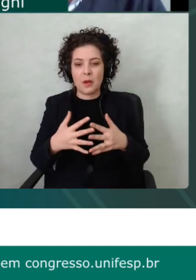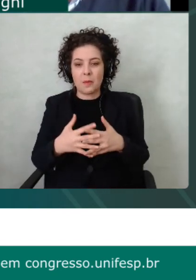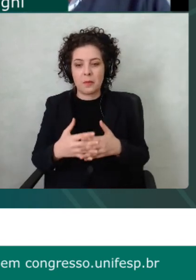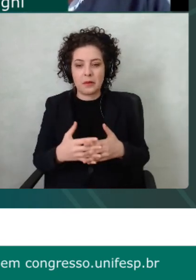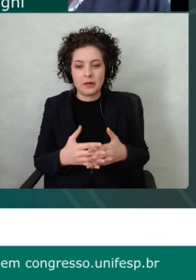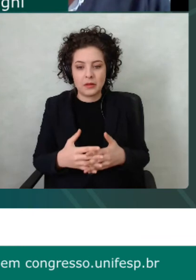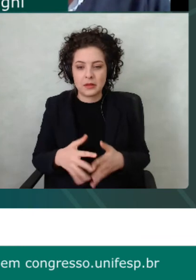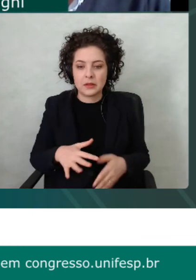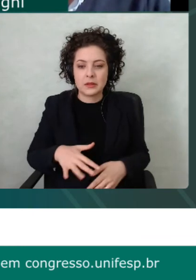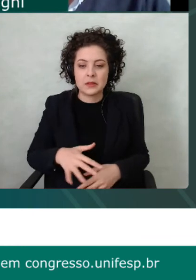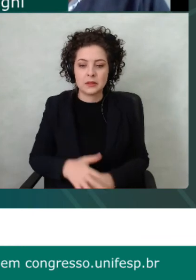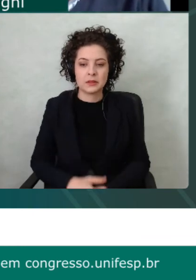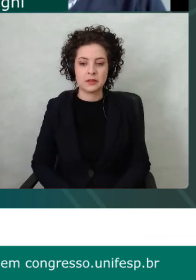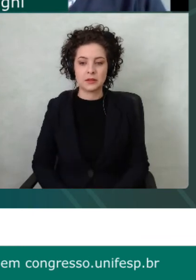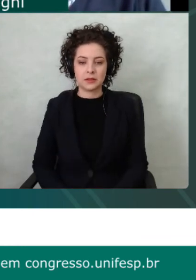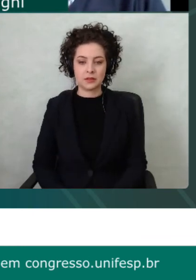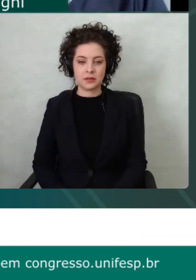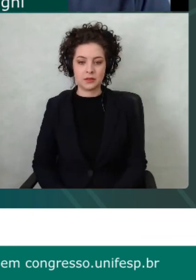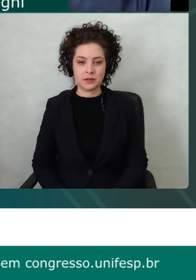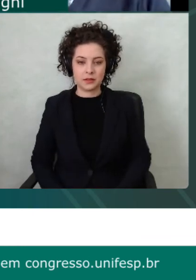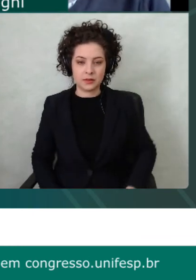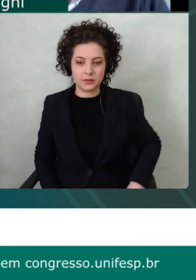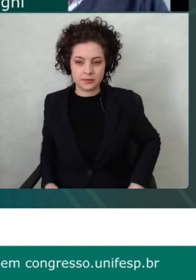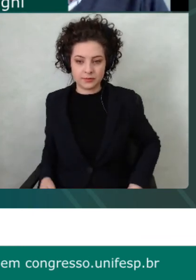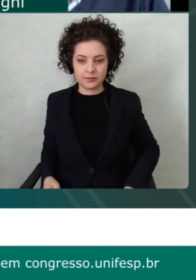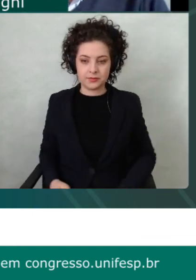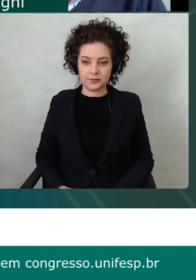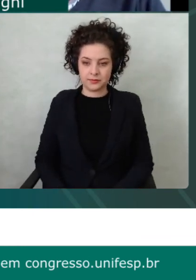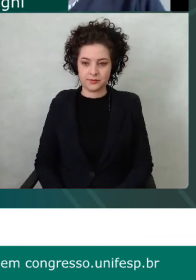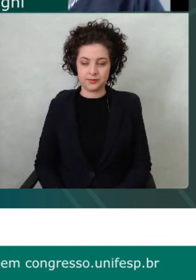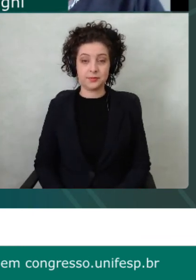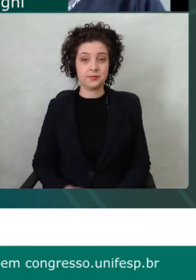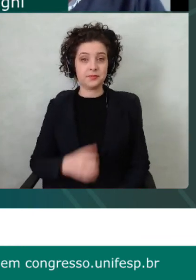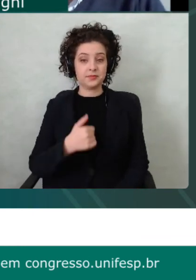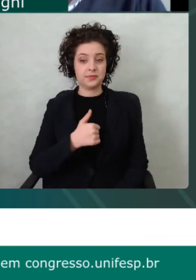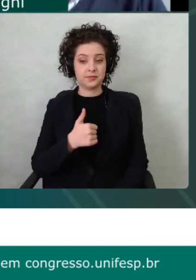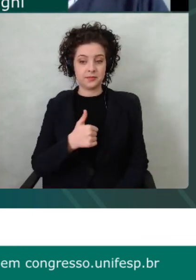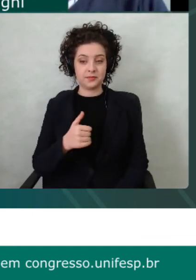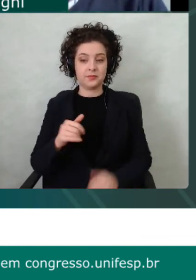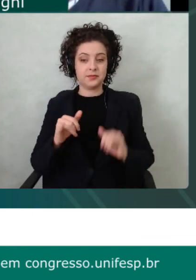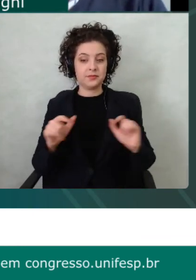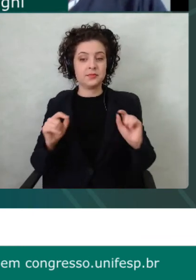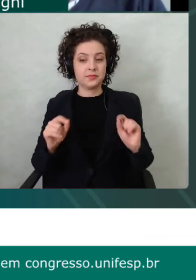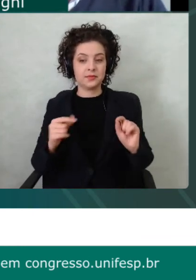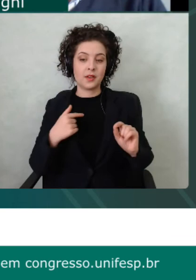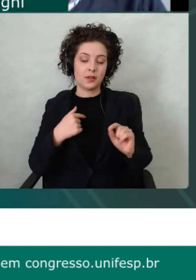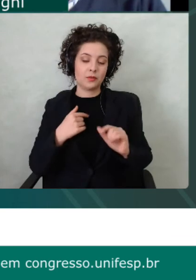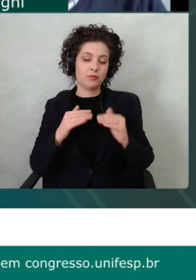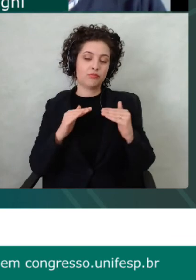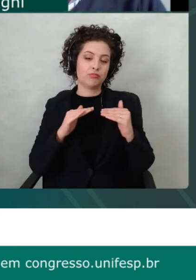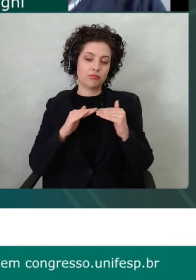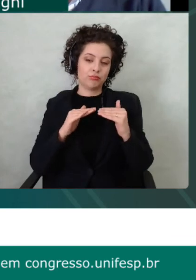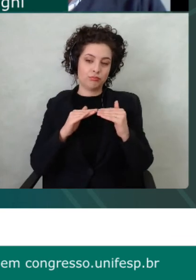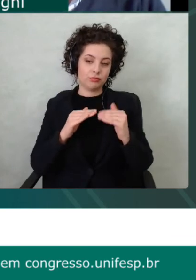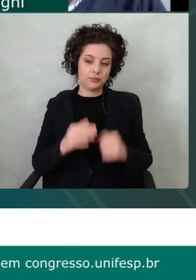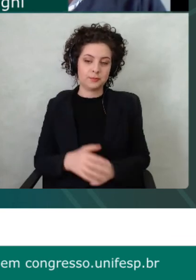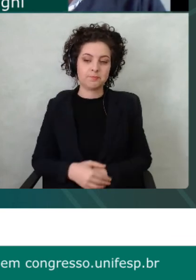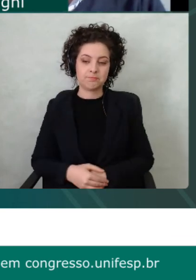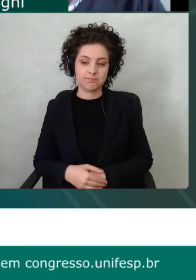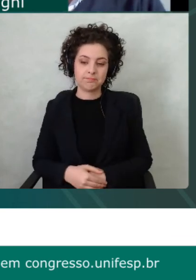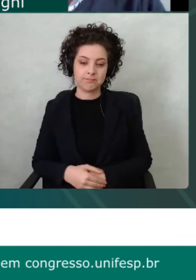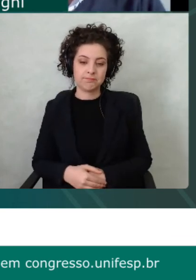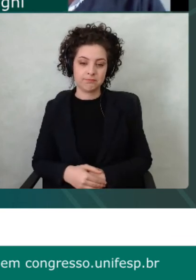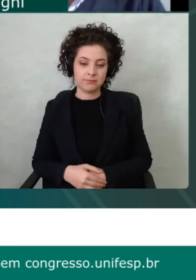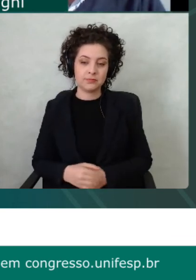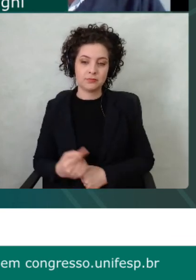Obrigado. Bom, primeiro quero dizer para o Ricardo que o que ele disse eu também acho. Isso é uma coisa que tem desde a